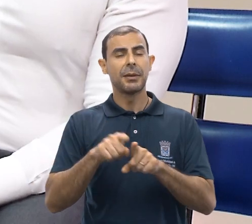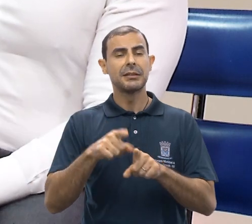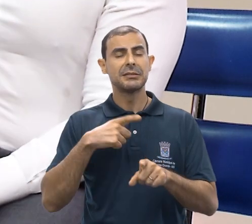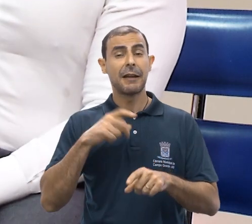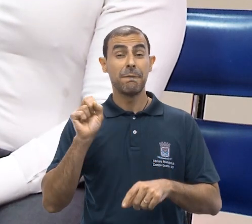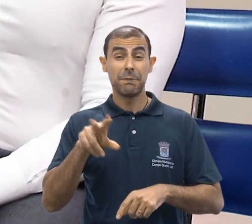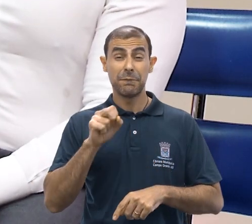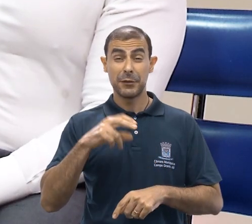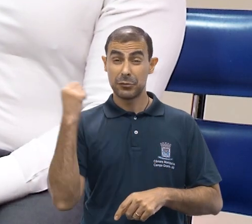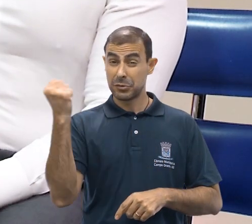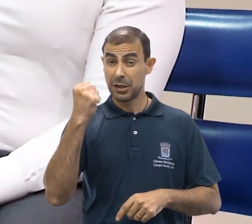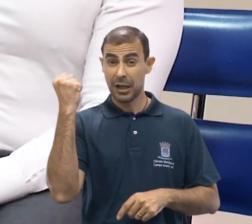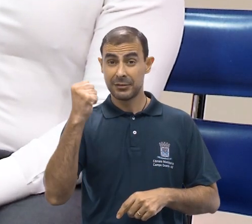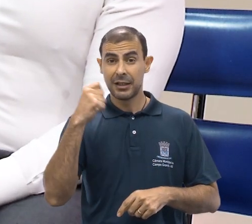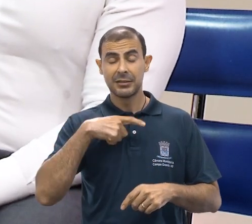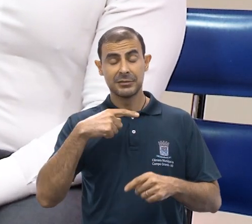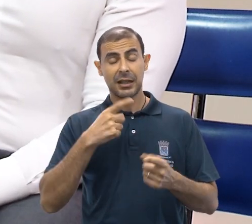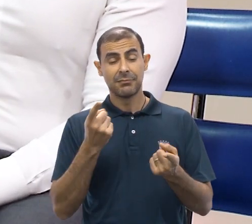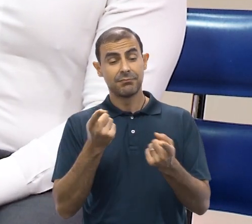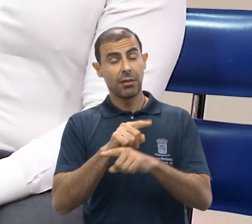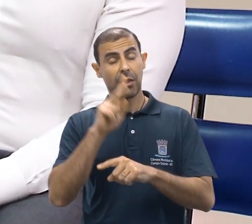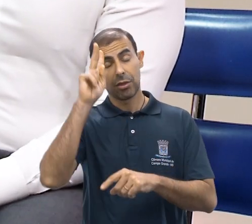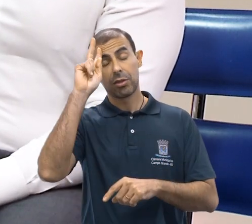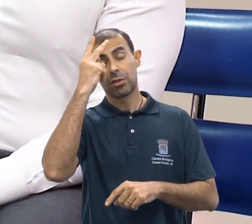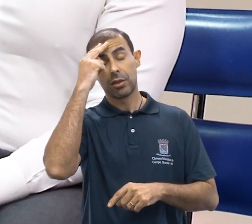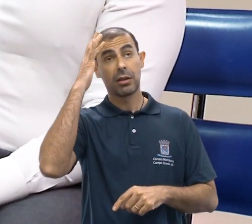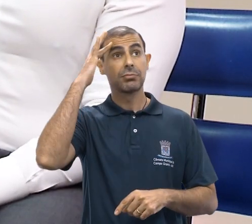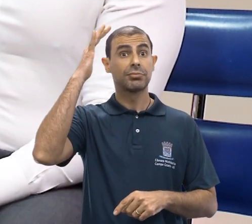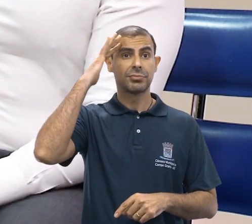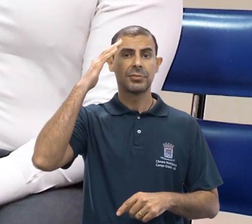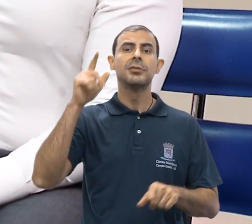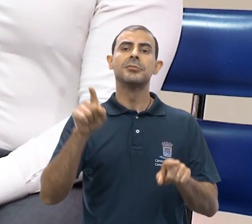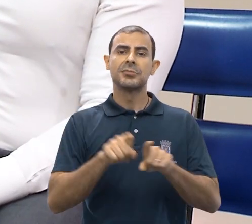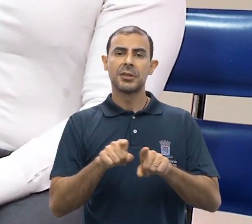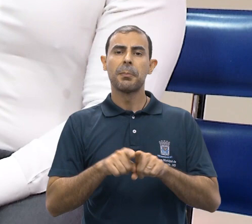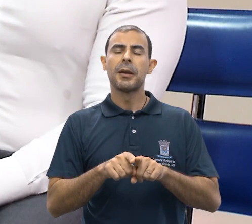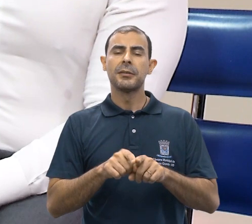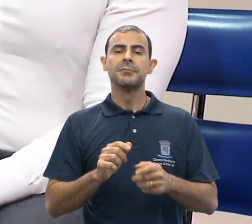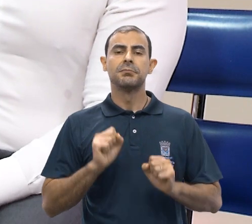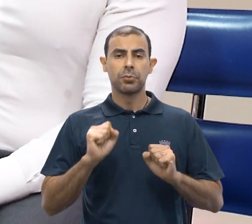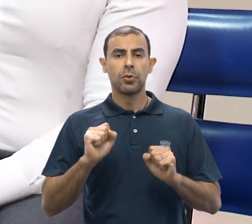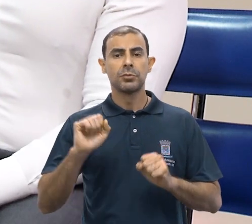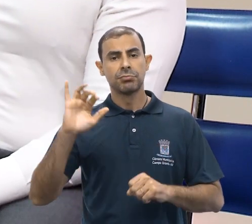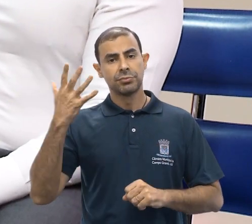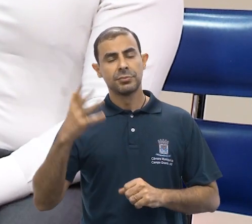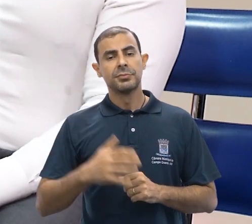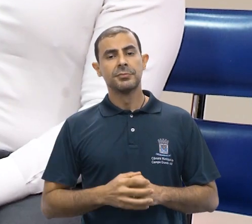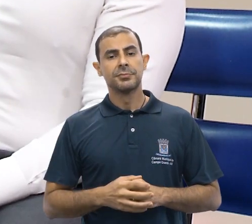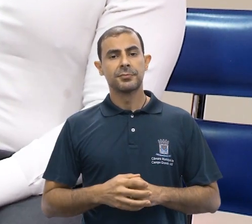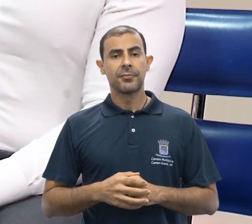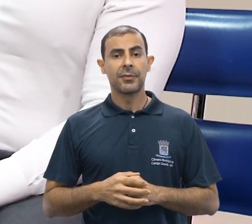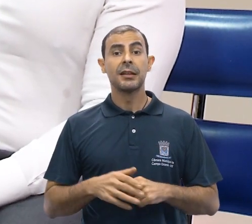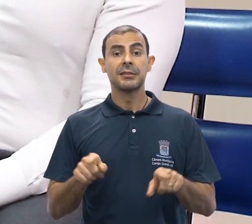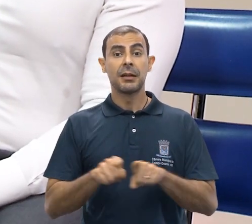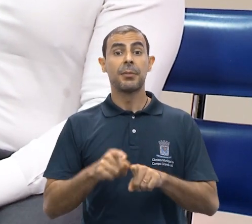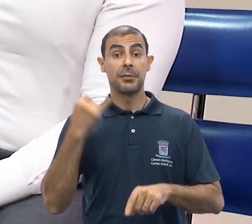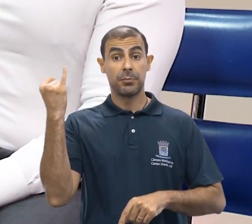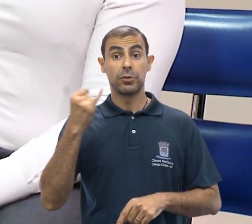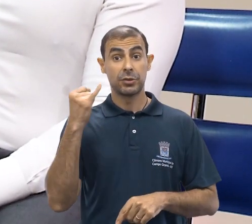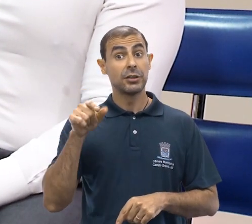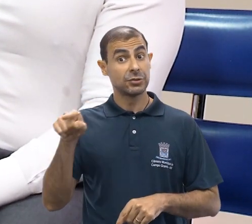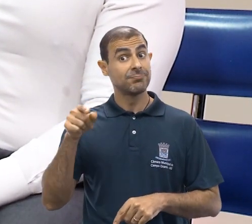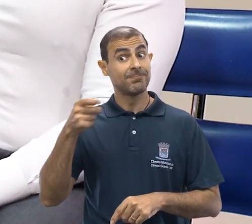delírio, que é a dissociação neurológica, como se fosse alucinação e tal. Outra coisa importante que ele falou